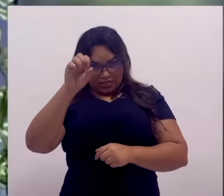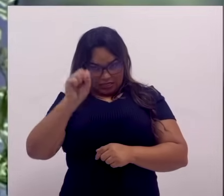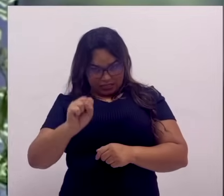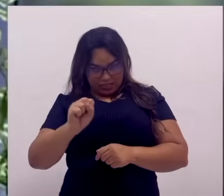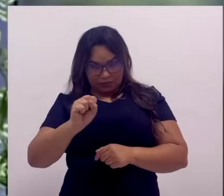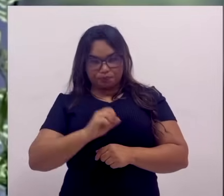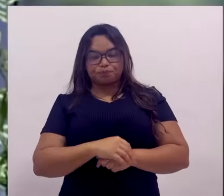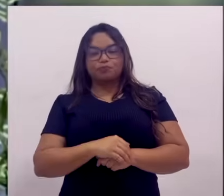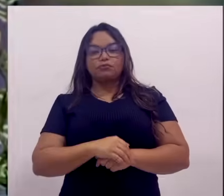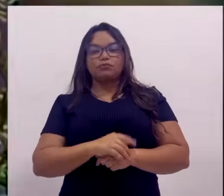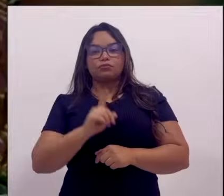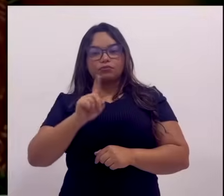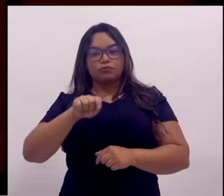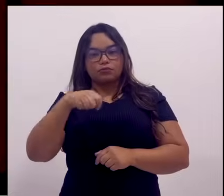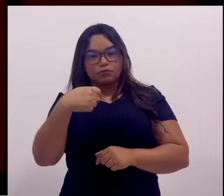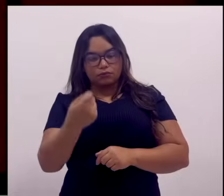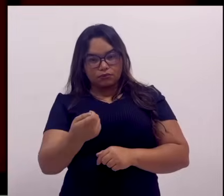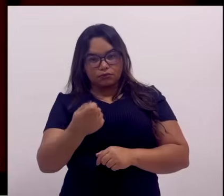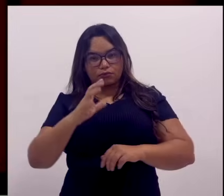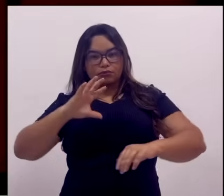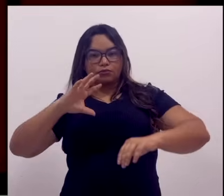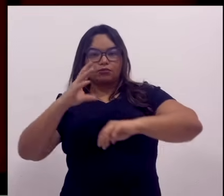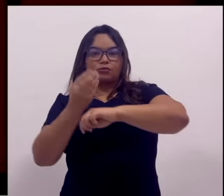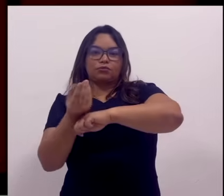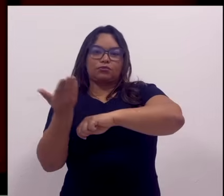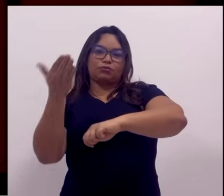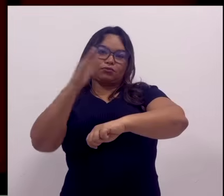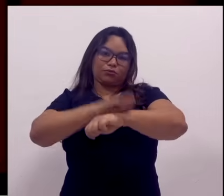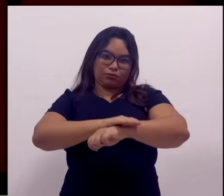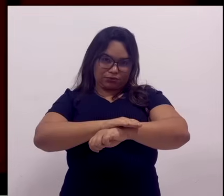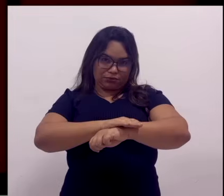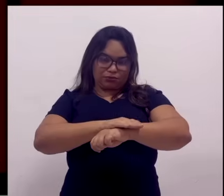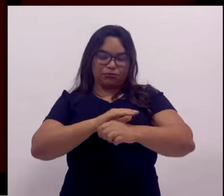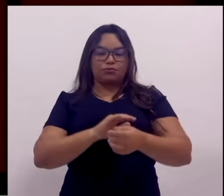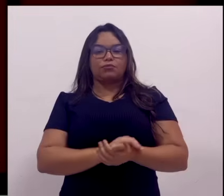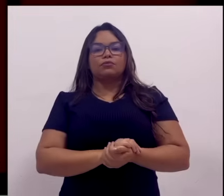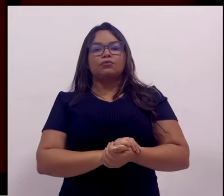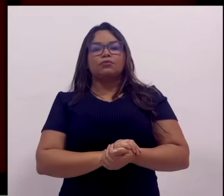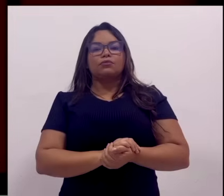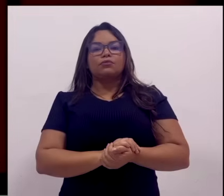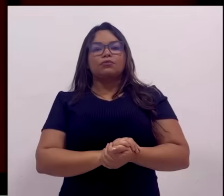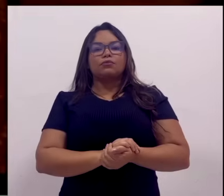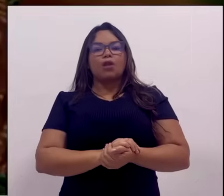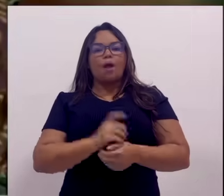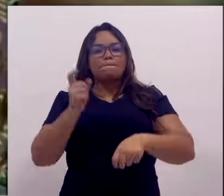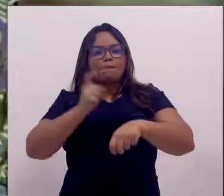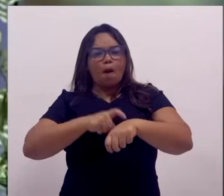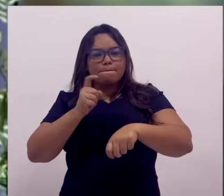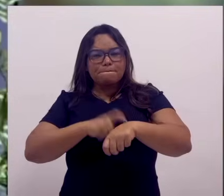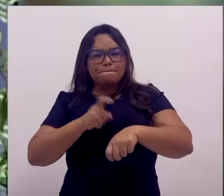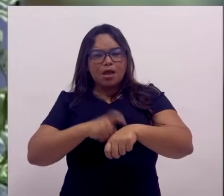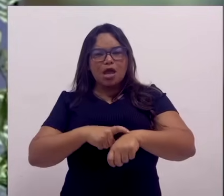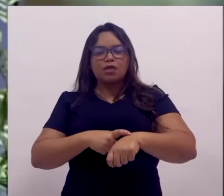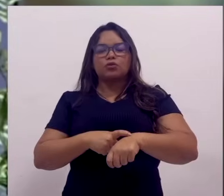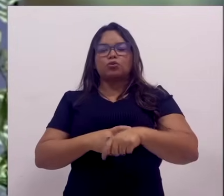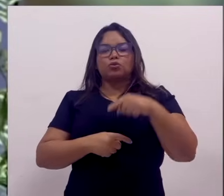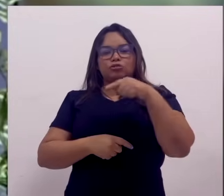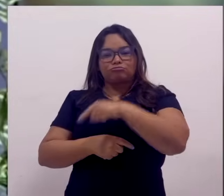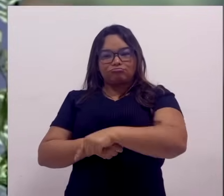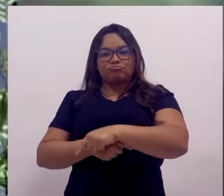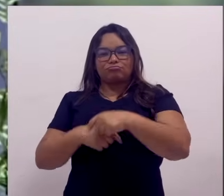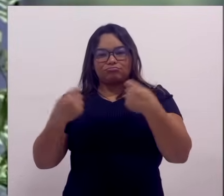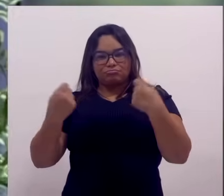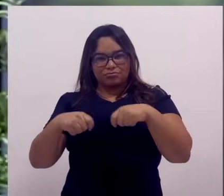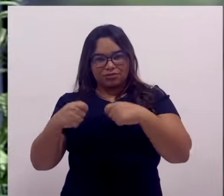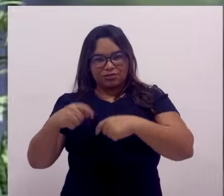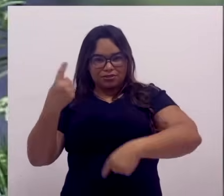agora esclarecer por que este período é importante. Renovação significa o quê? Literalmente significa uma reforma. É incrível que Deus